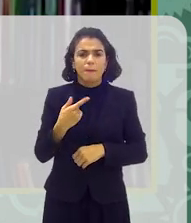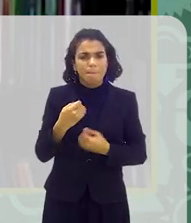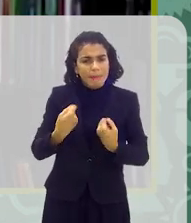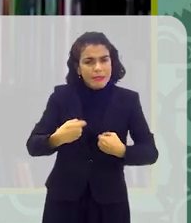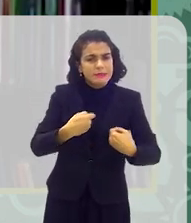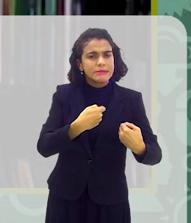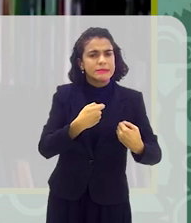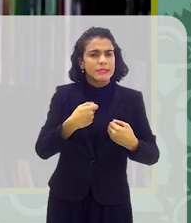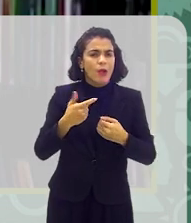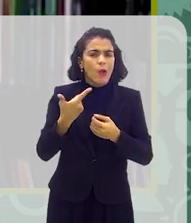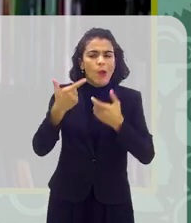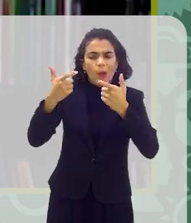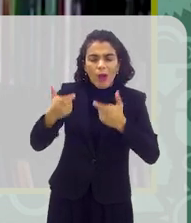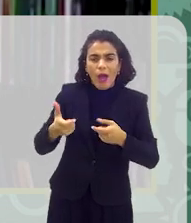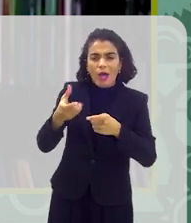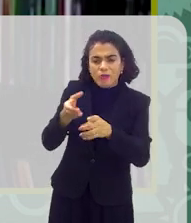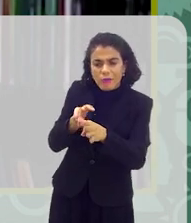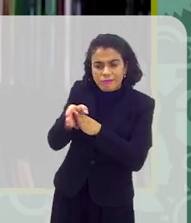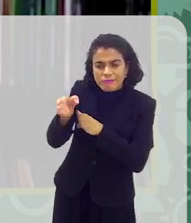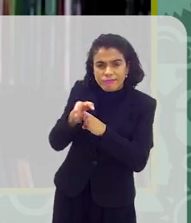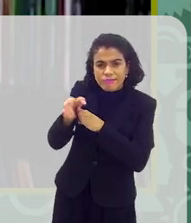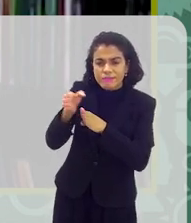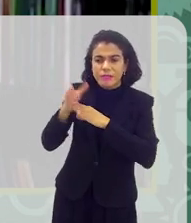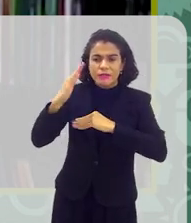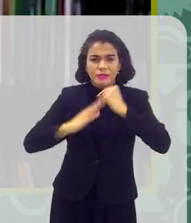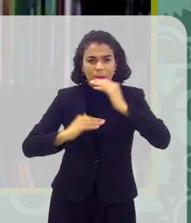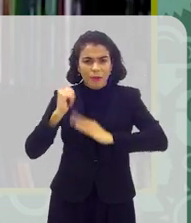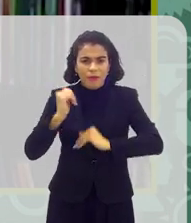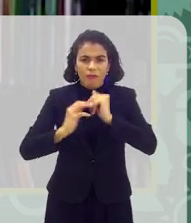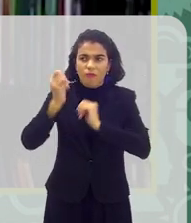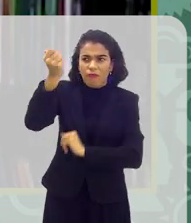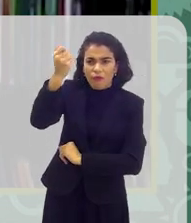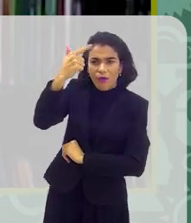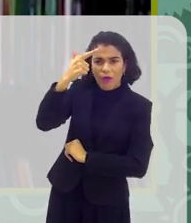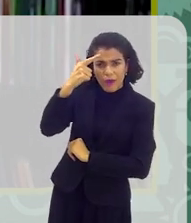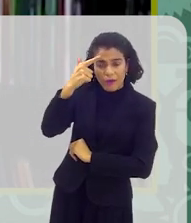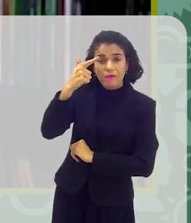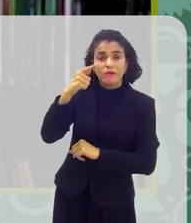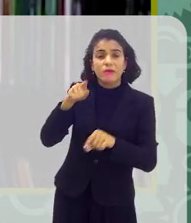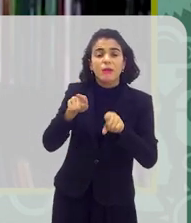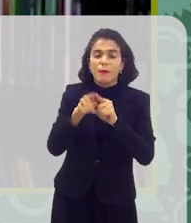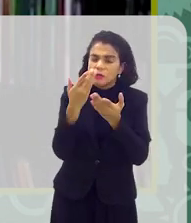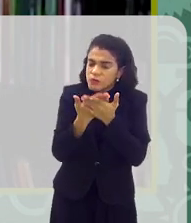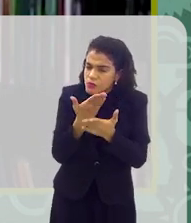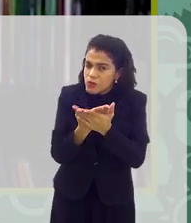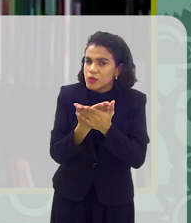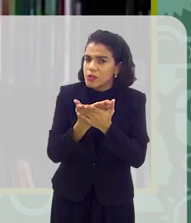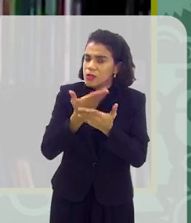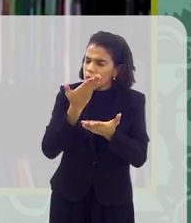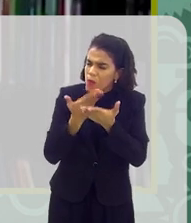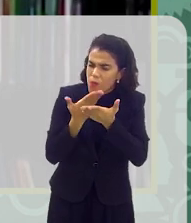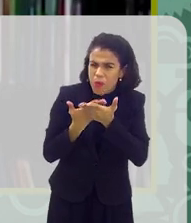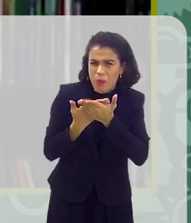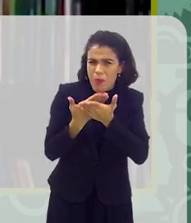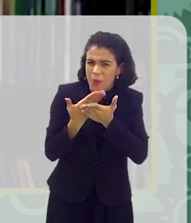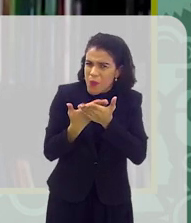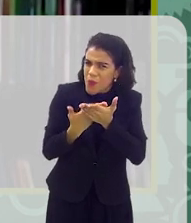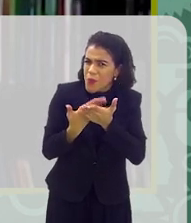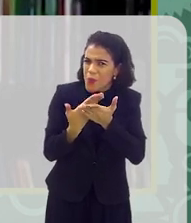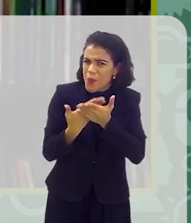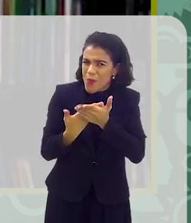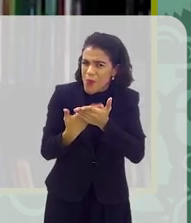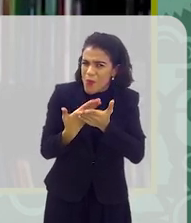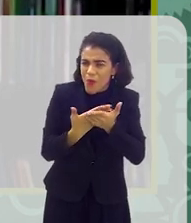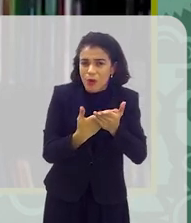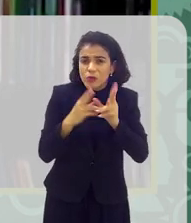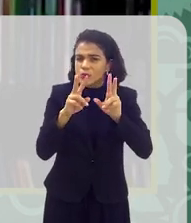que utilize os serviços públicos de orientação, profissional, vocacional. E estude muito, tendo certeza